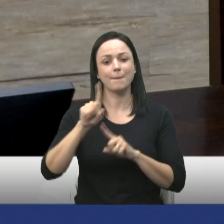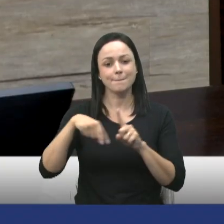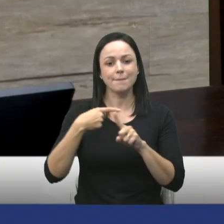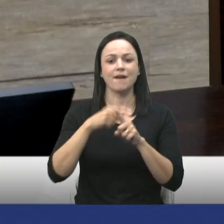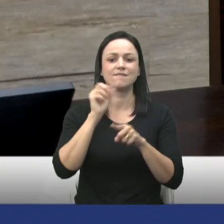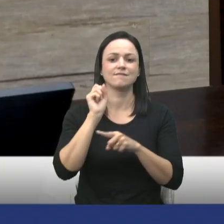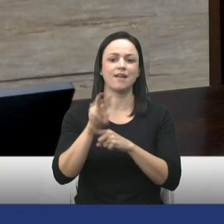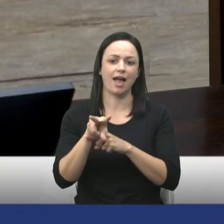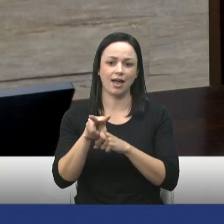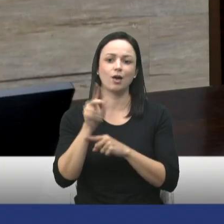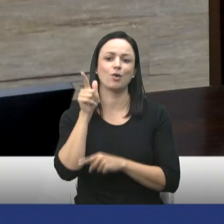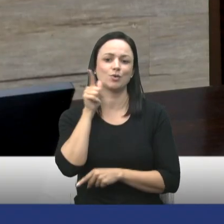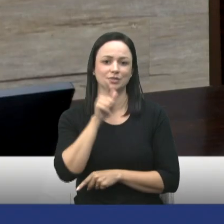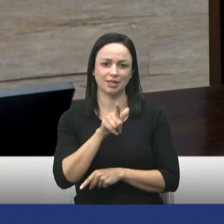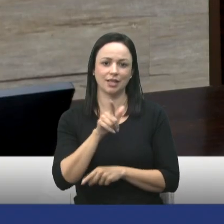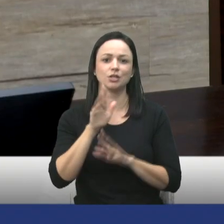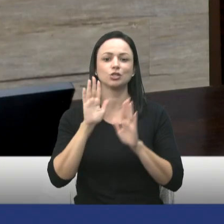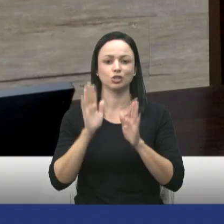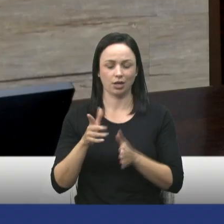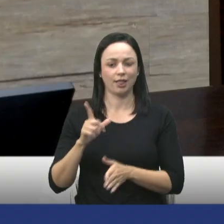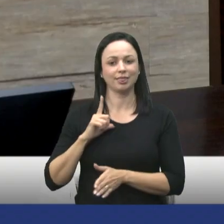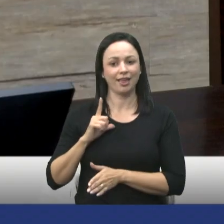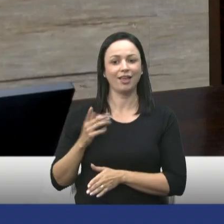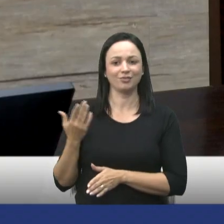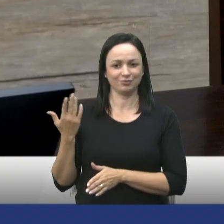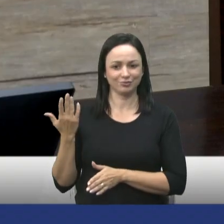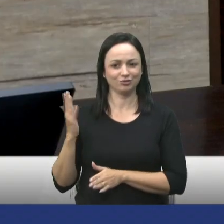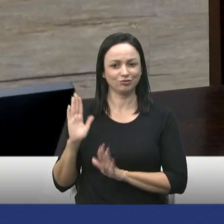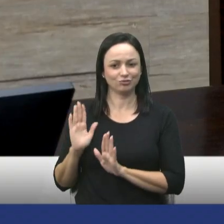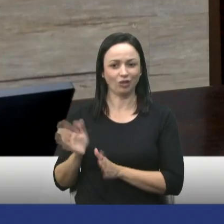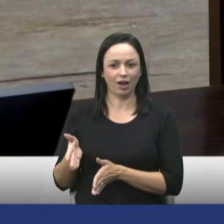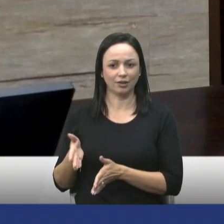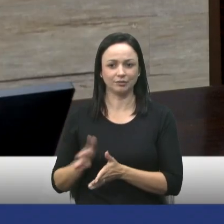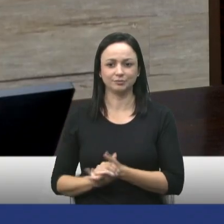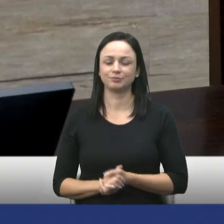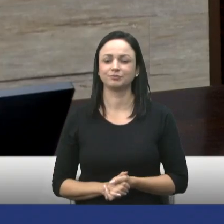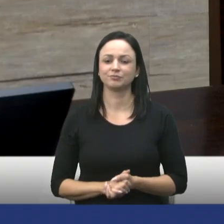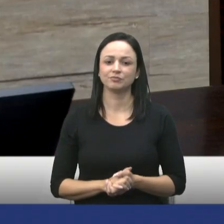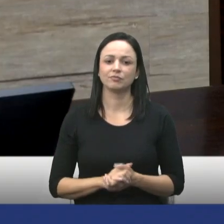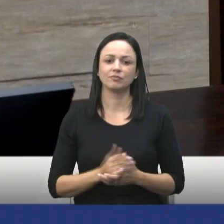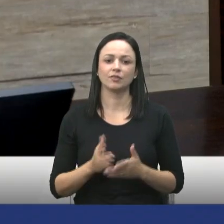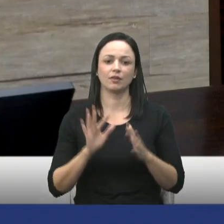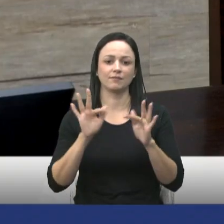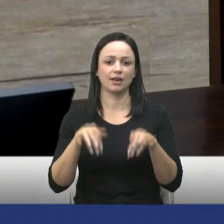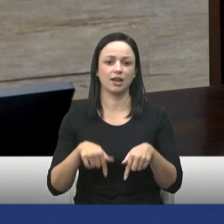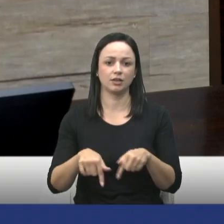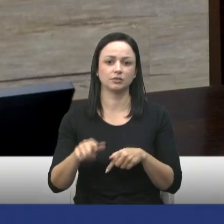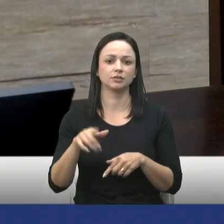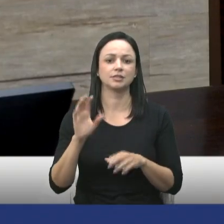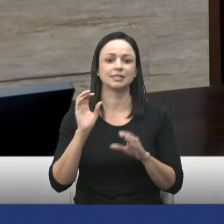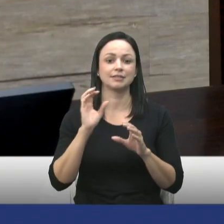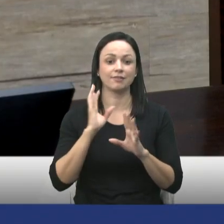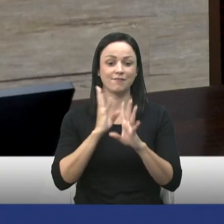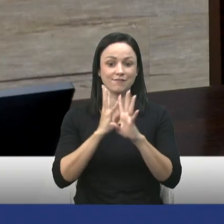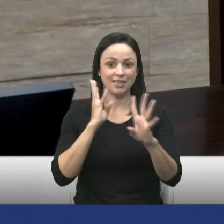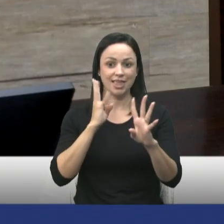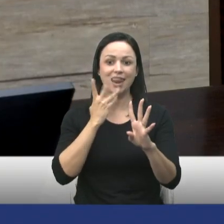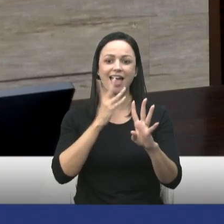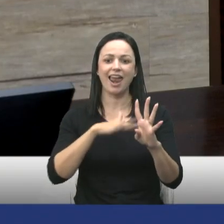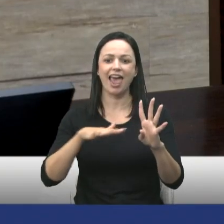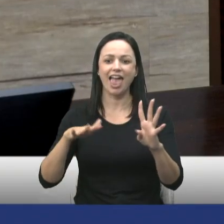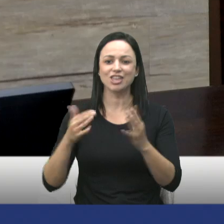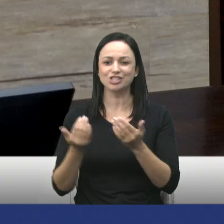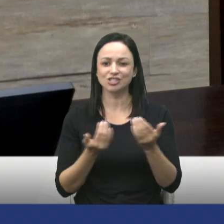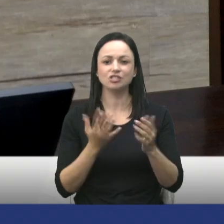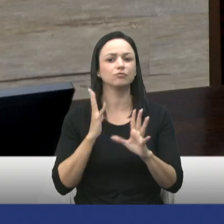que foi o que aconteceu já, né? E vai estar finalizando agora, zerando a fila de creche. E